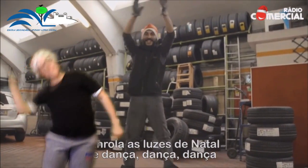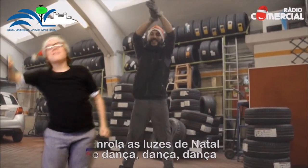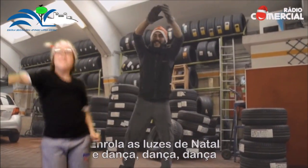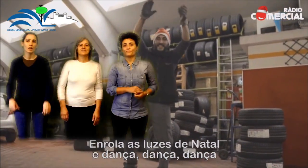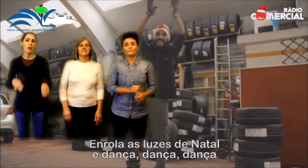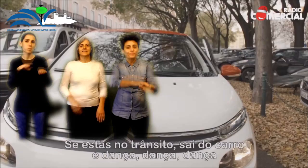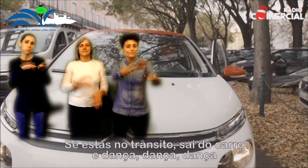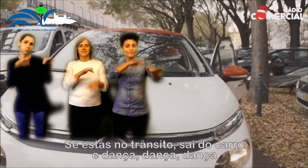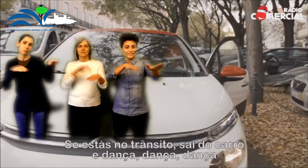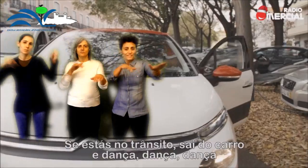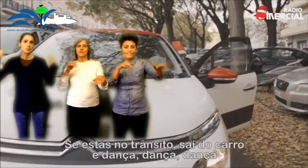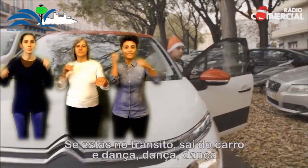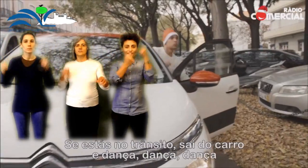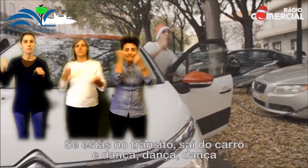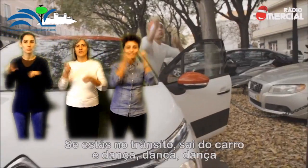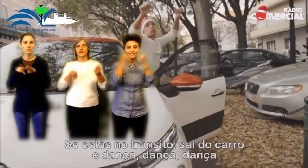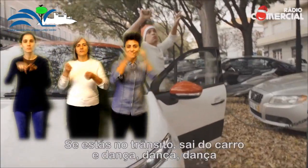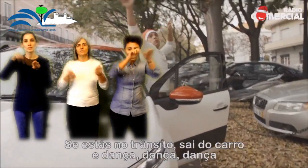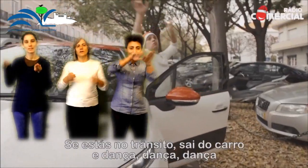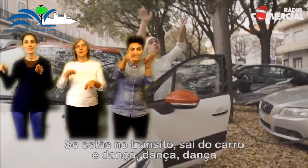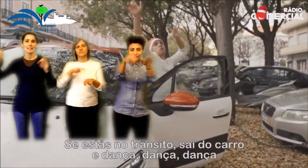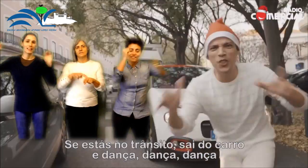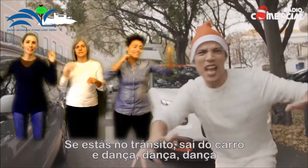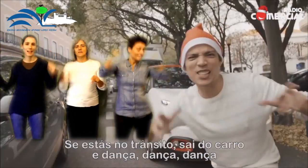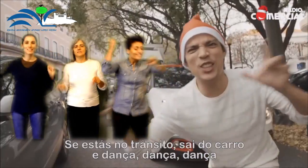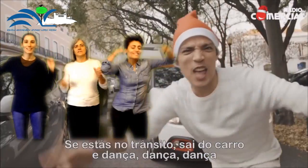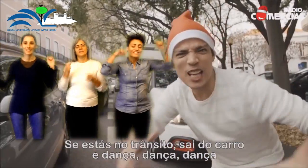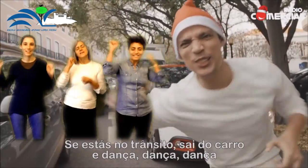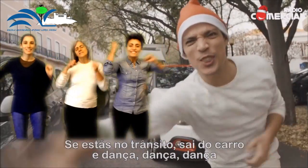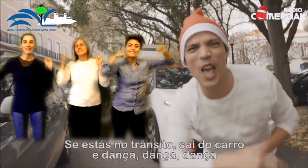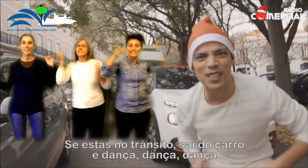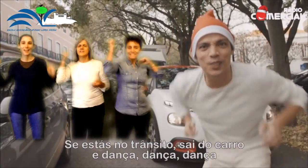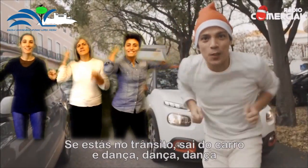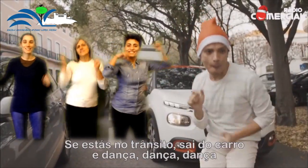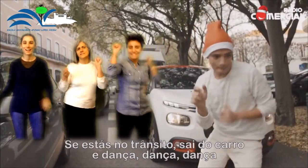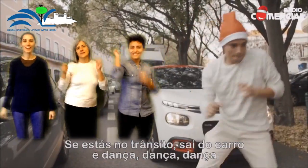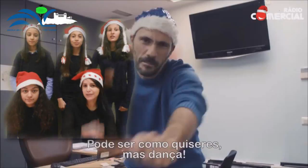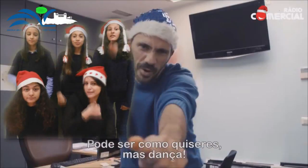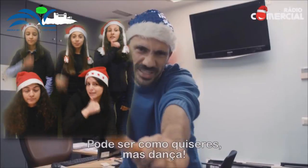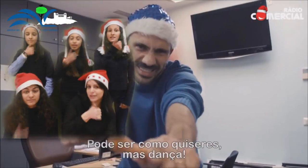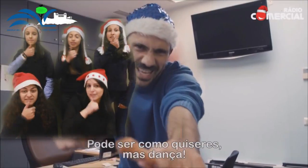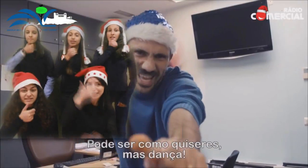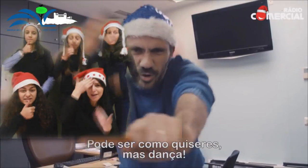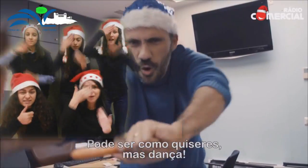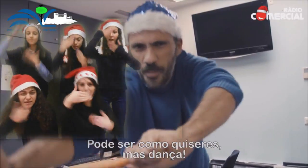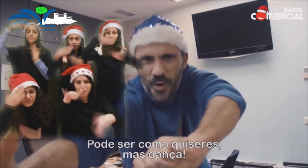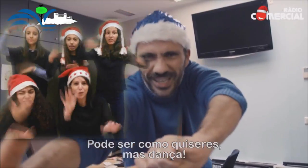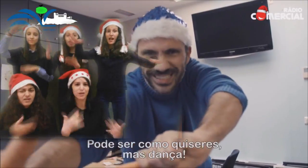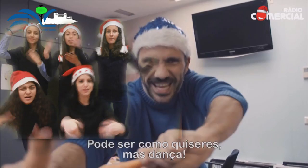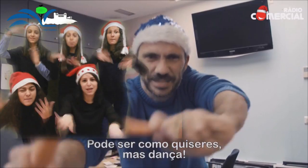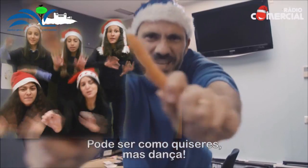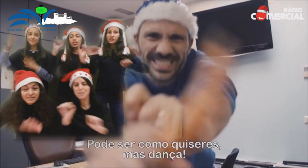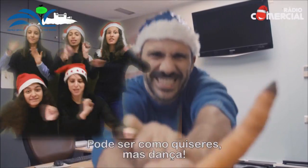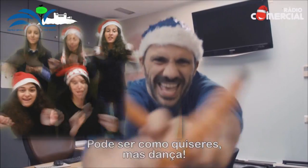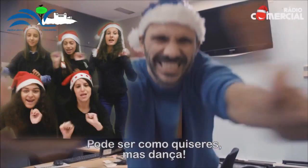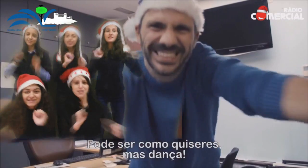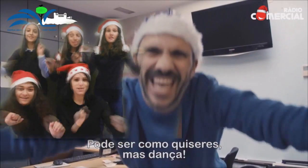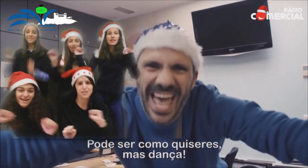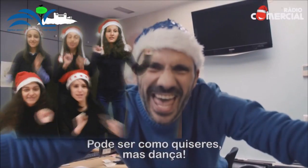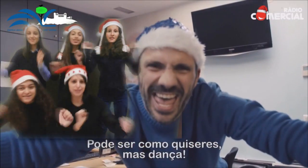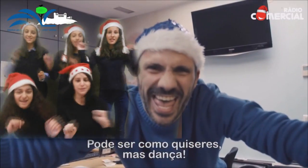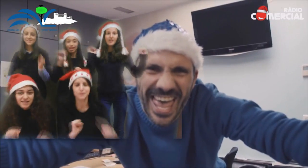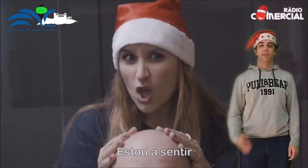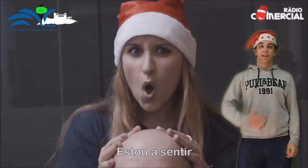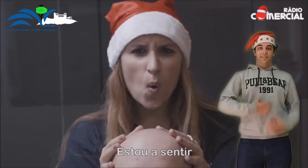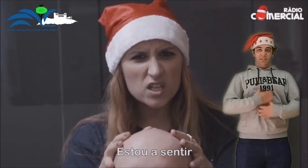dança, dança. Se estás no trânsito, sai do carro e dança, dança, dança. Pode ser como quiseres, mas